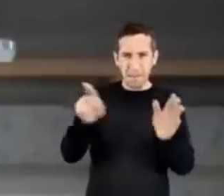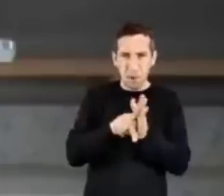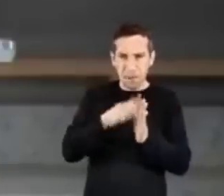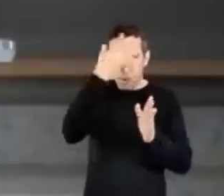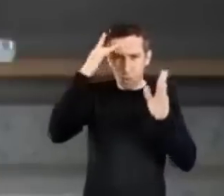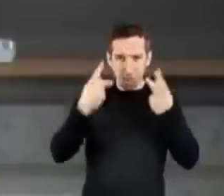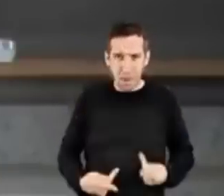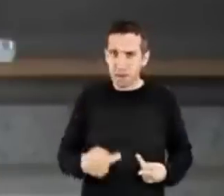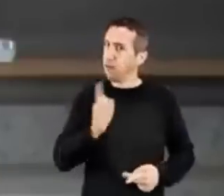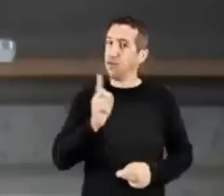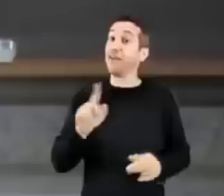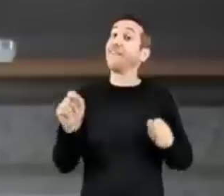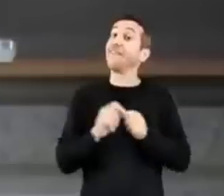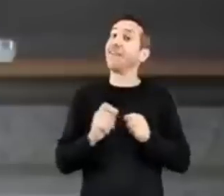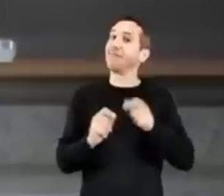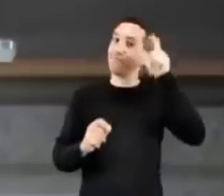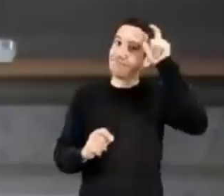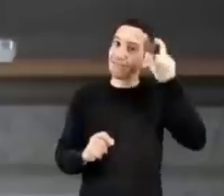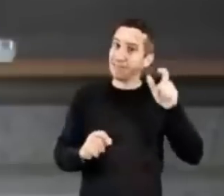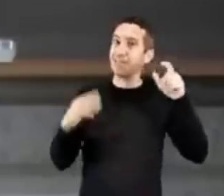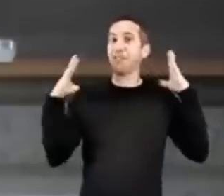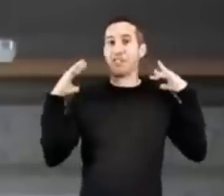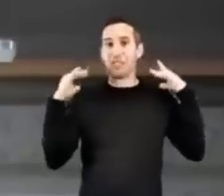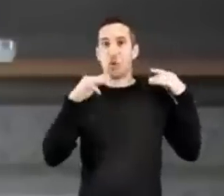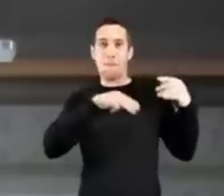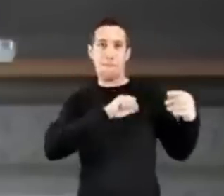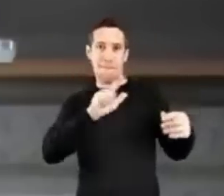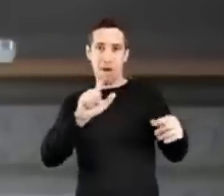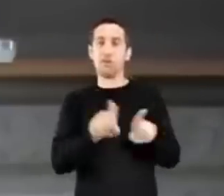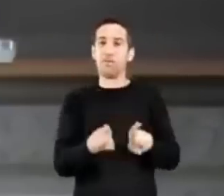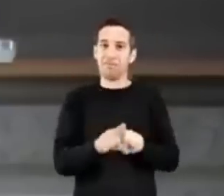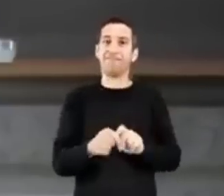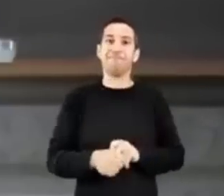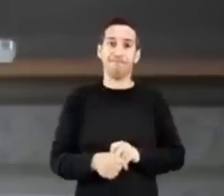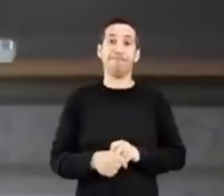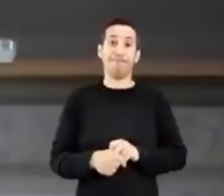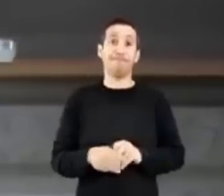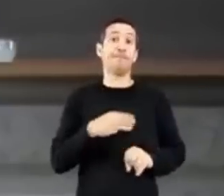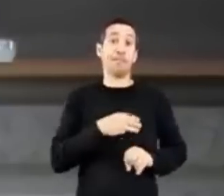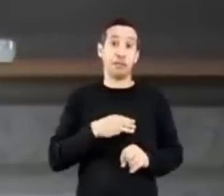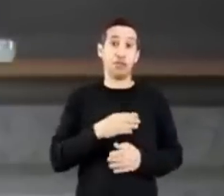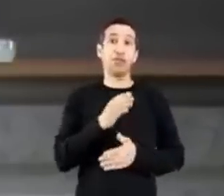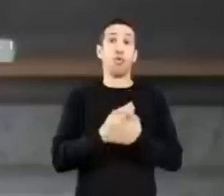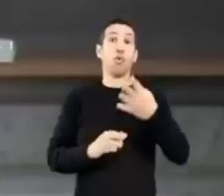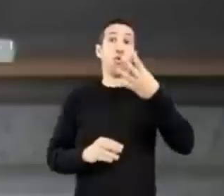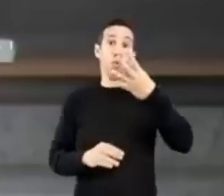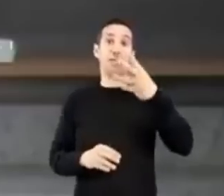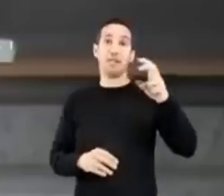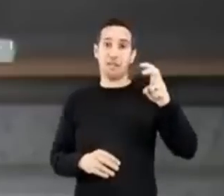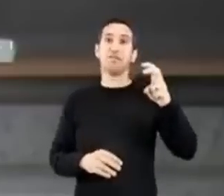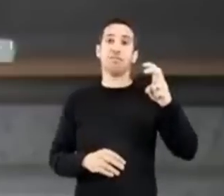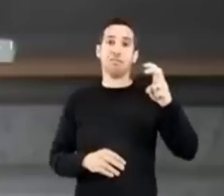seus anjos em Mateus 25 de 34 a 41 E então